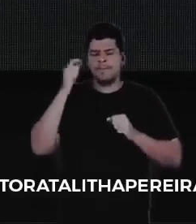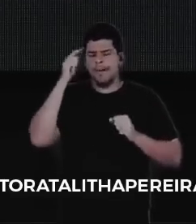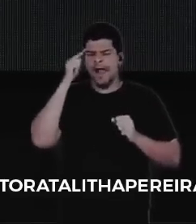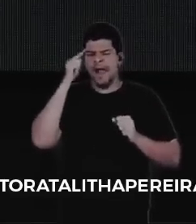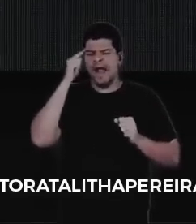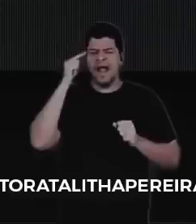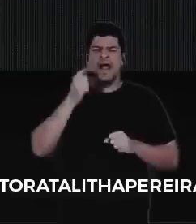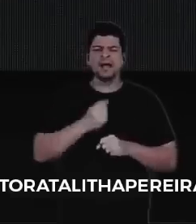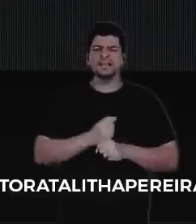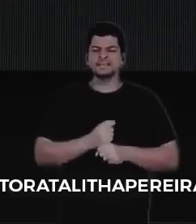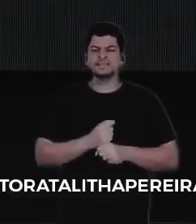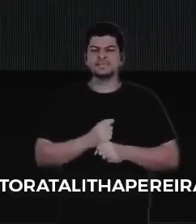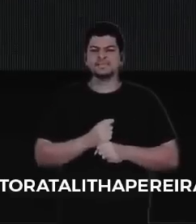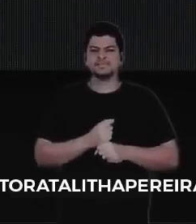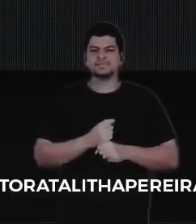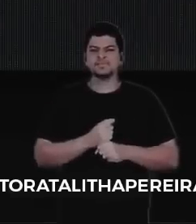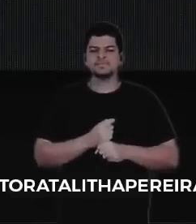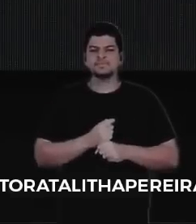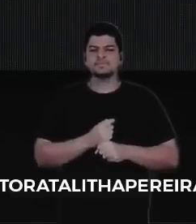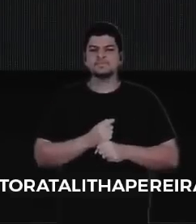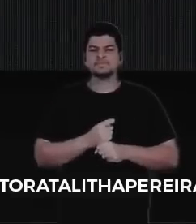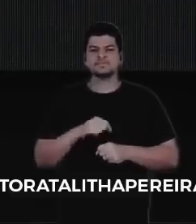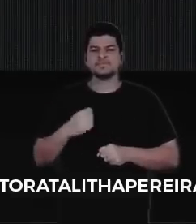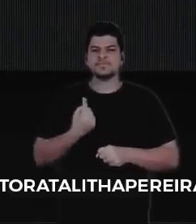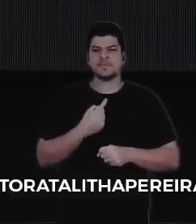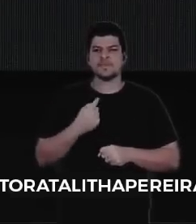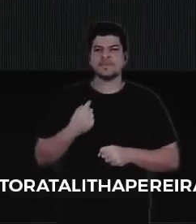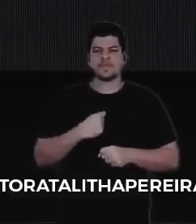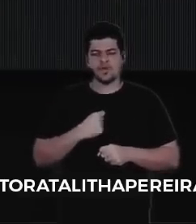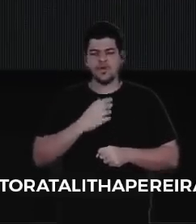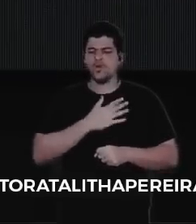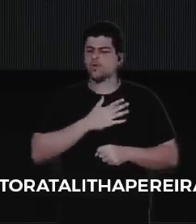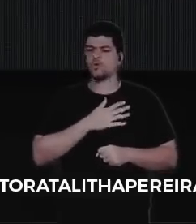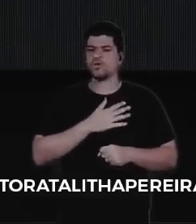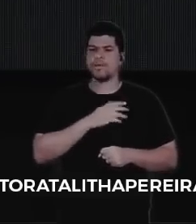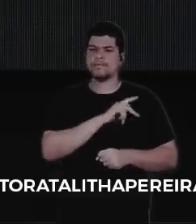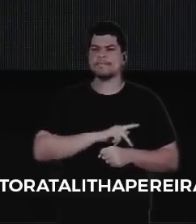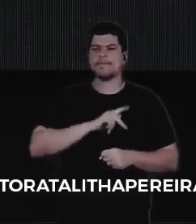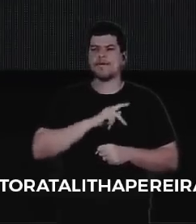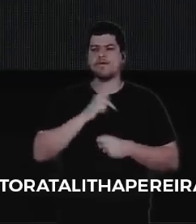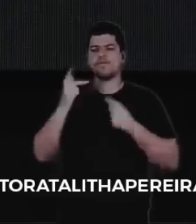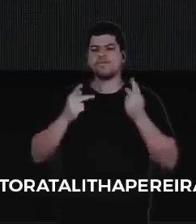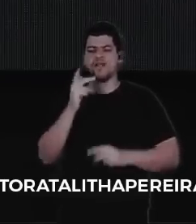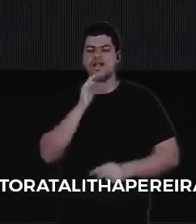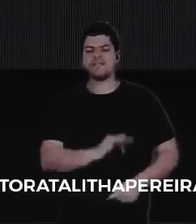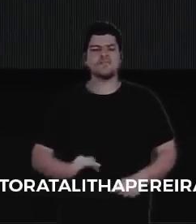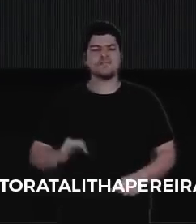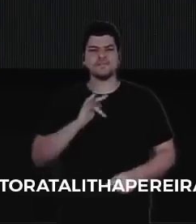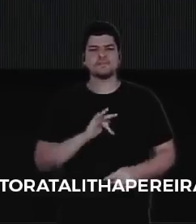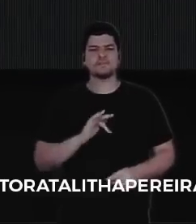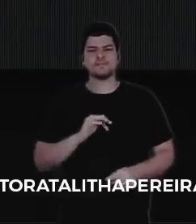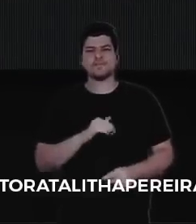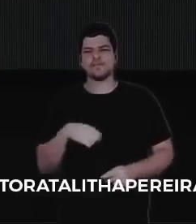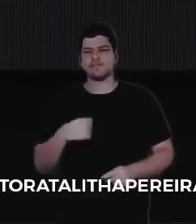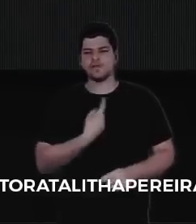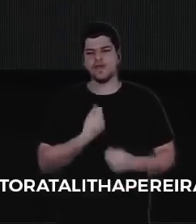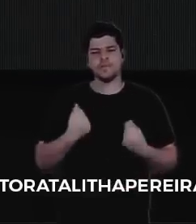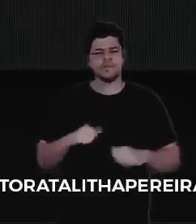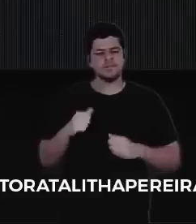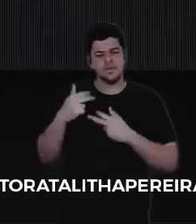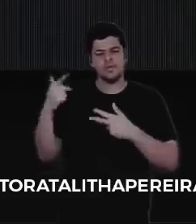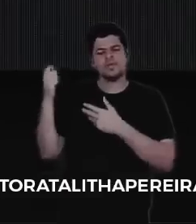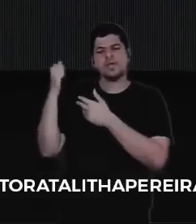dele que opera na nossa vida. Ei, eu gosto quando Paulo fala lá em Filipenses, a gente tem que esquecer das coisas que ficam para